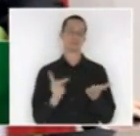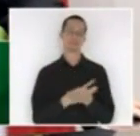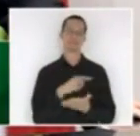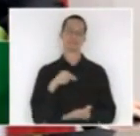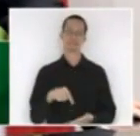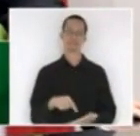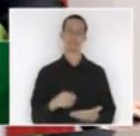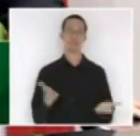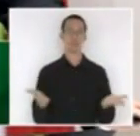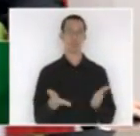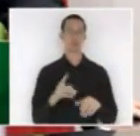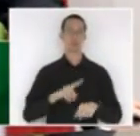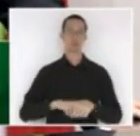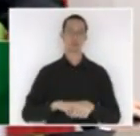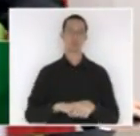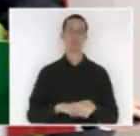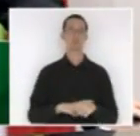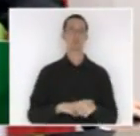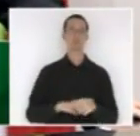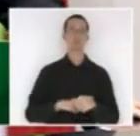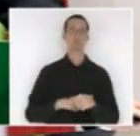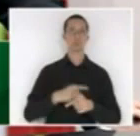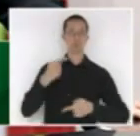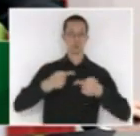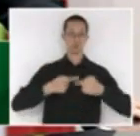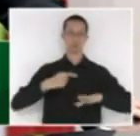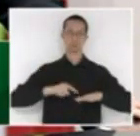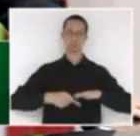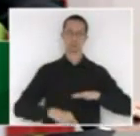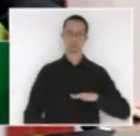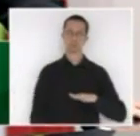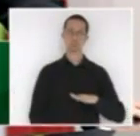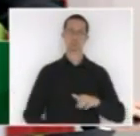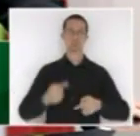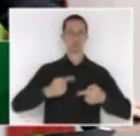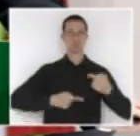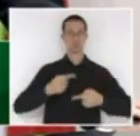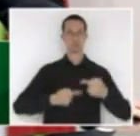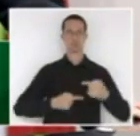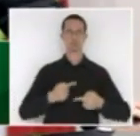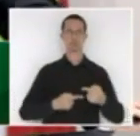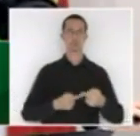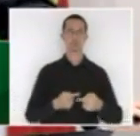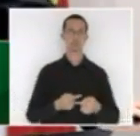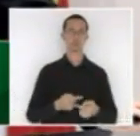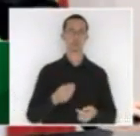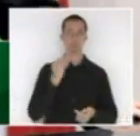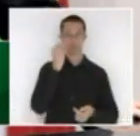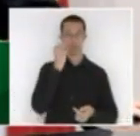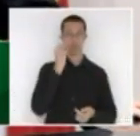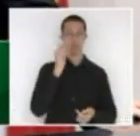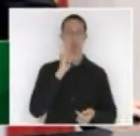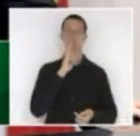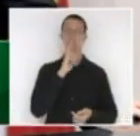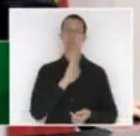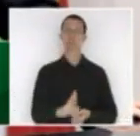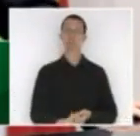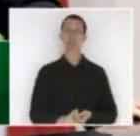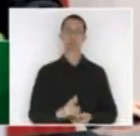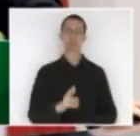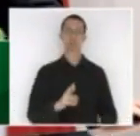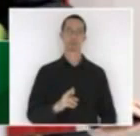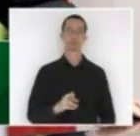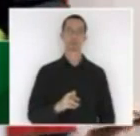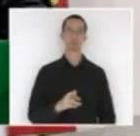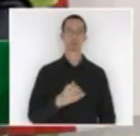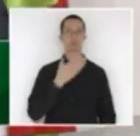da gente aprofundar a temática, o debate e buscarmos dar respostas mais concretas,